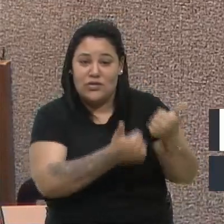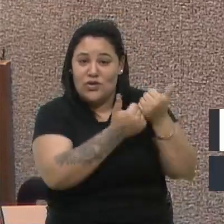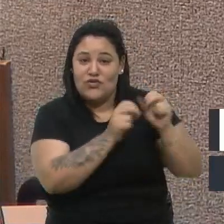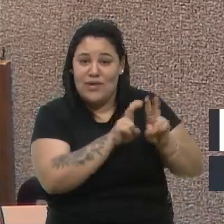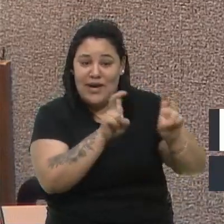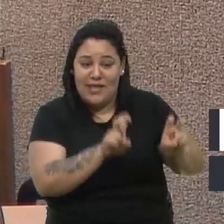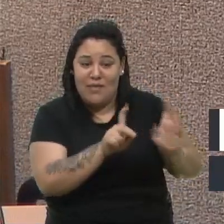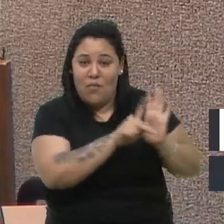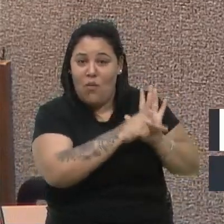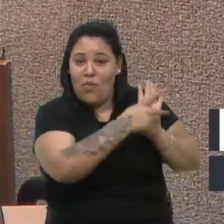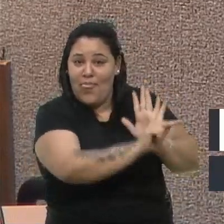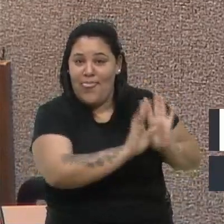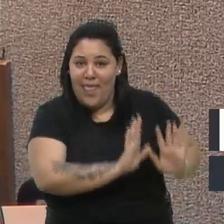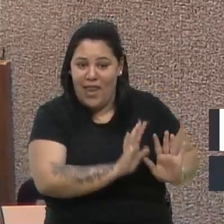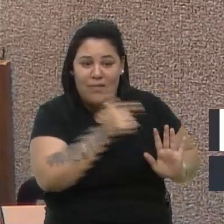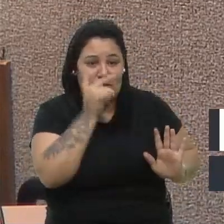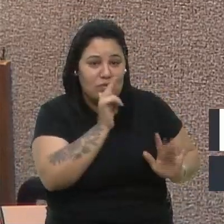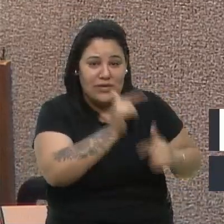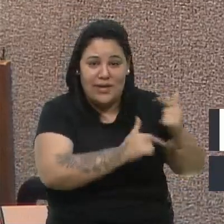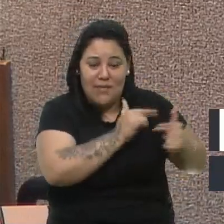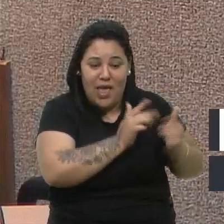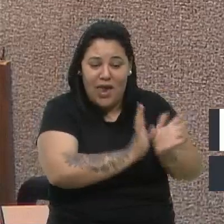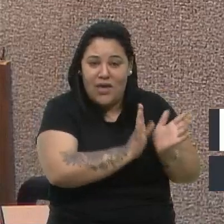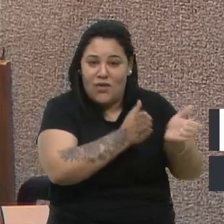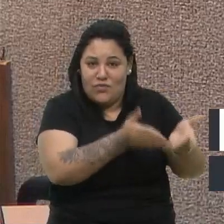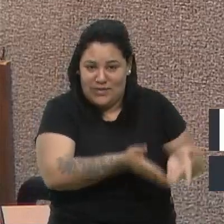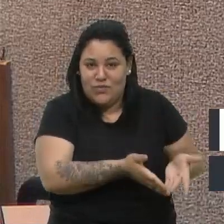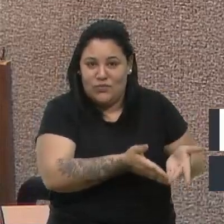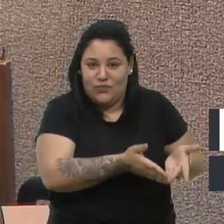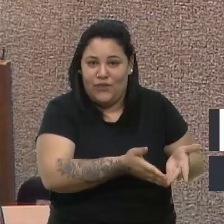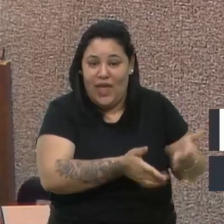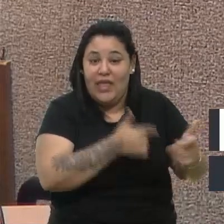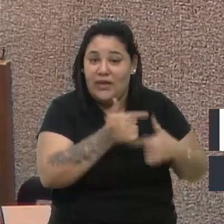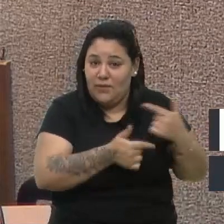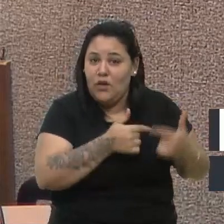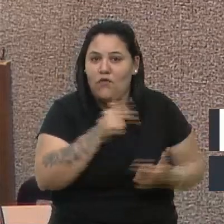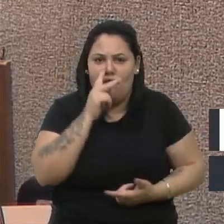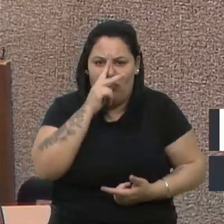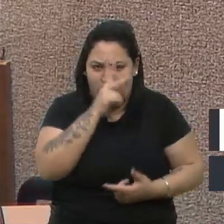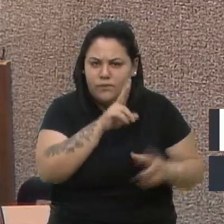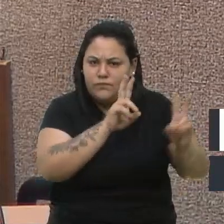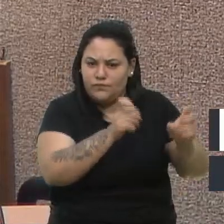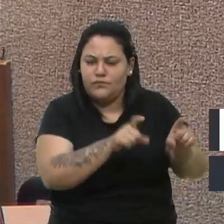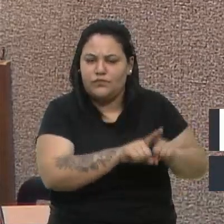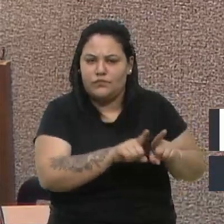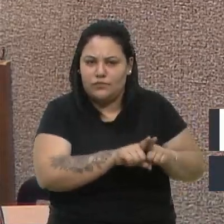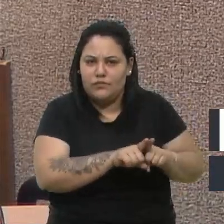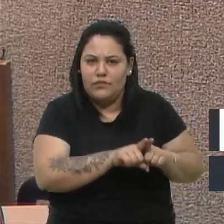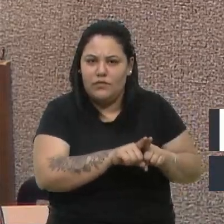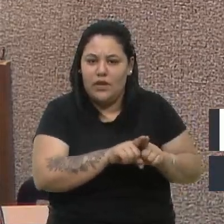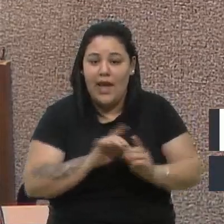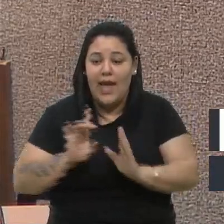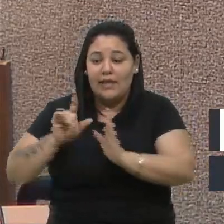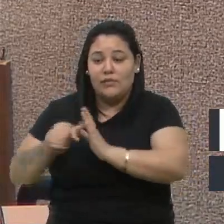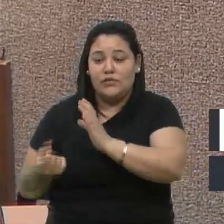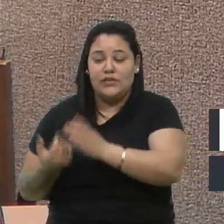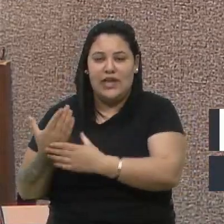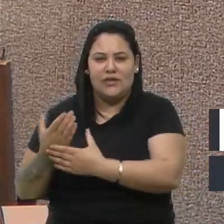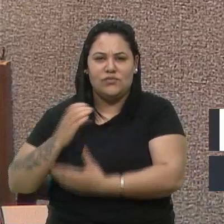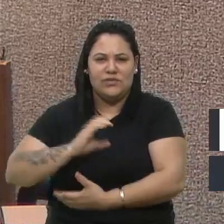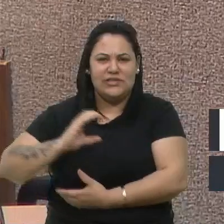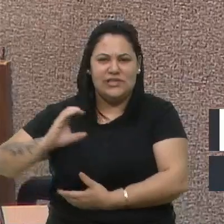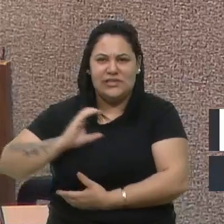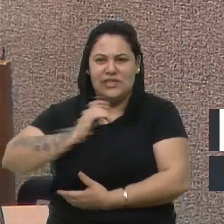bancada, enfim, para trabalhar essa pauta. Ela trabalhou muito forte essa pauta, né? Depois foi criado um CC, eu não sei se